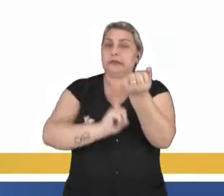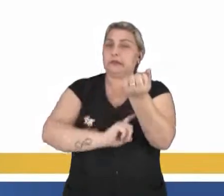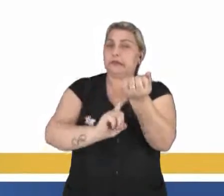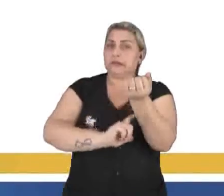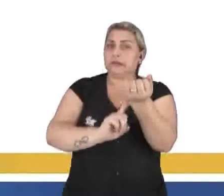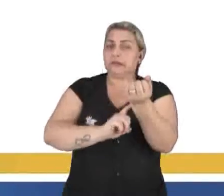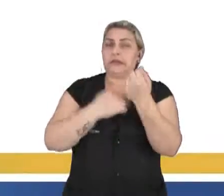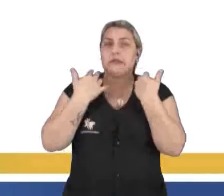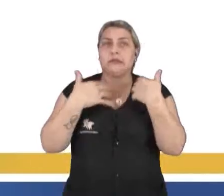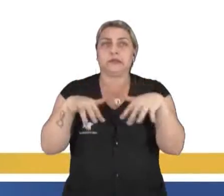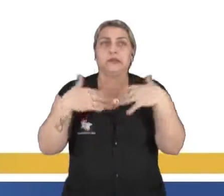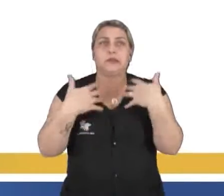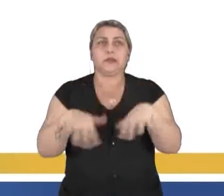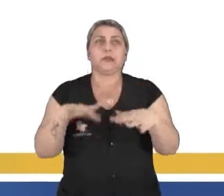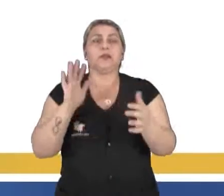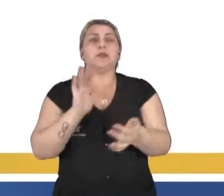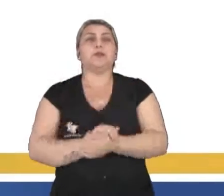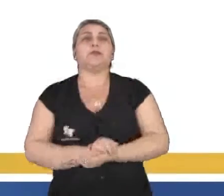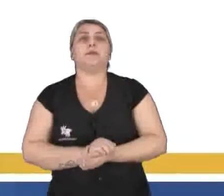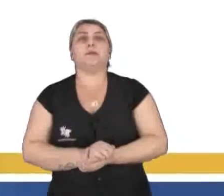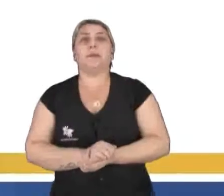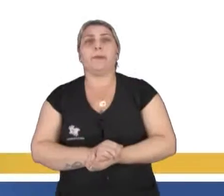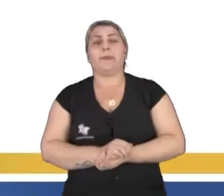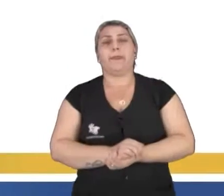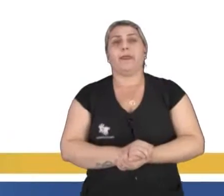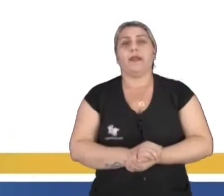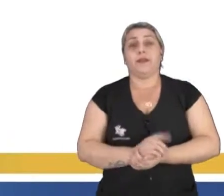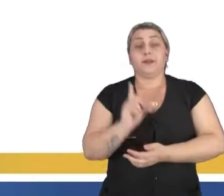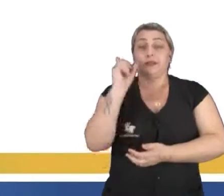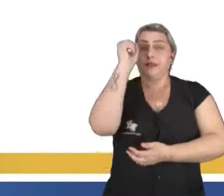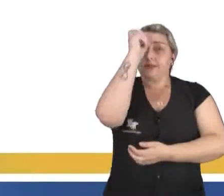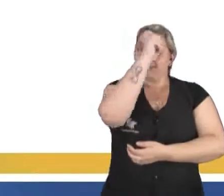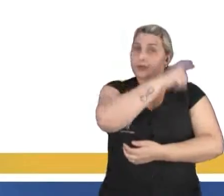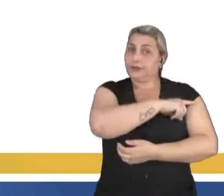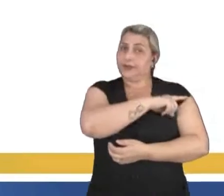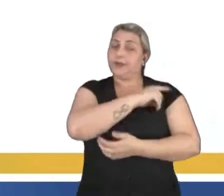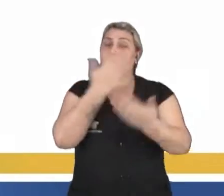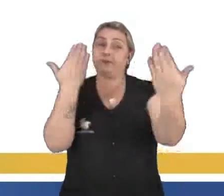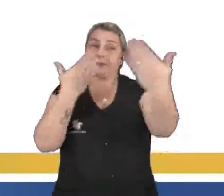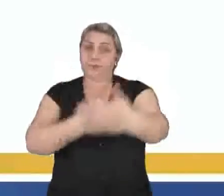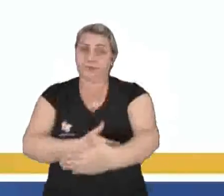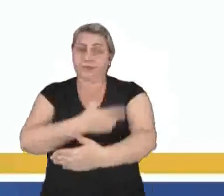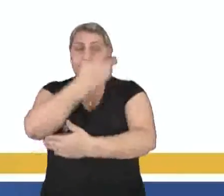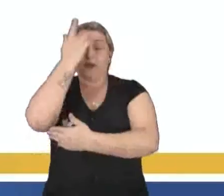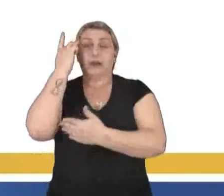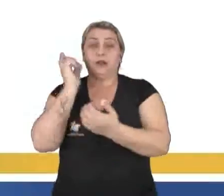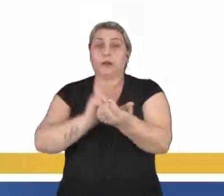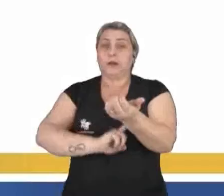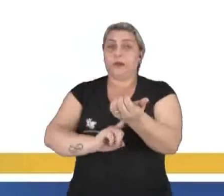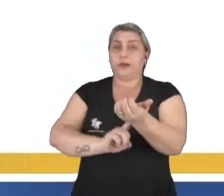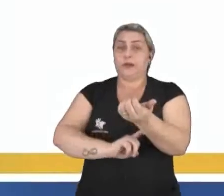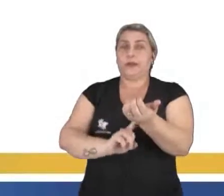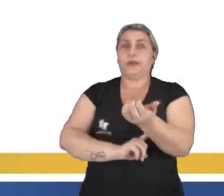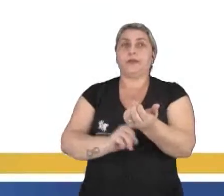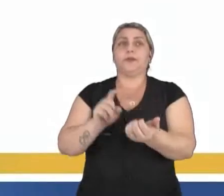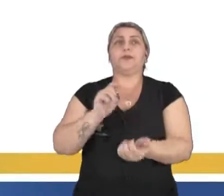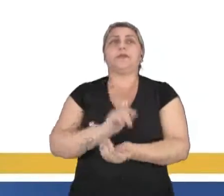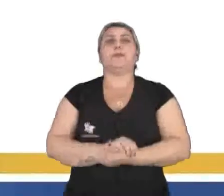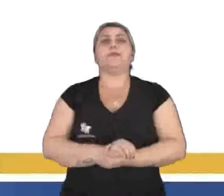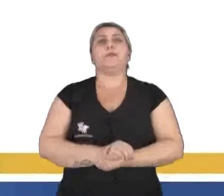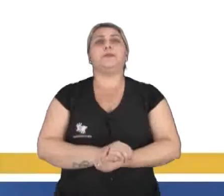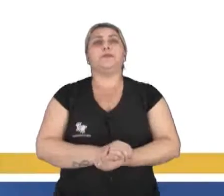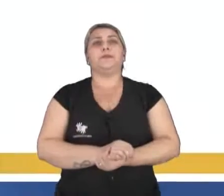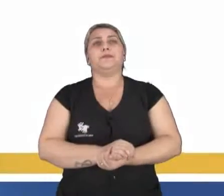tá vendo Então exame final que estava muito difícil deixou todos apreensivos a